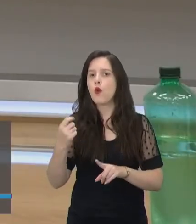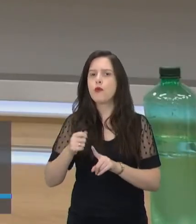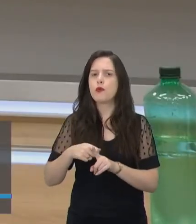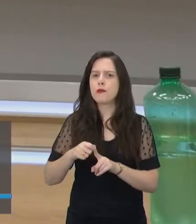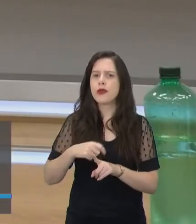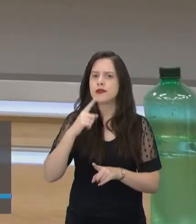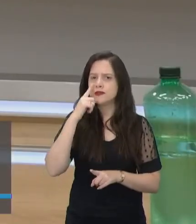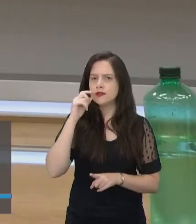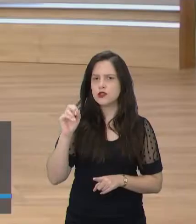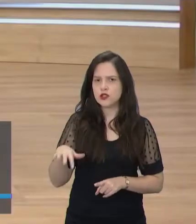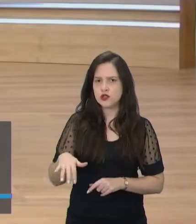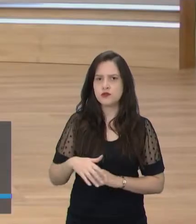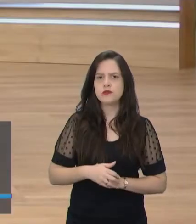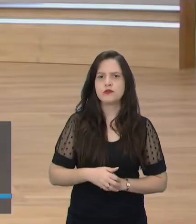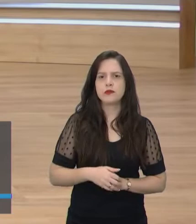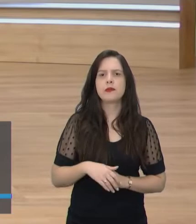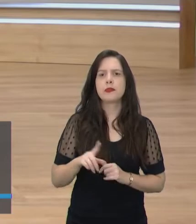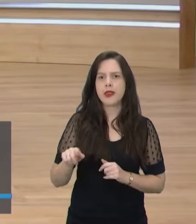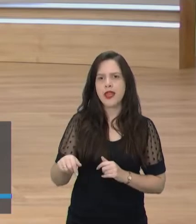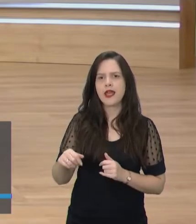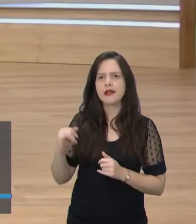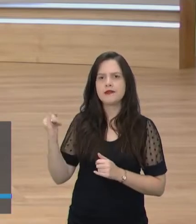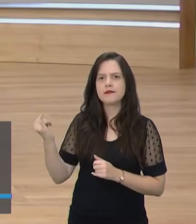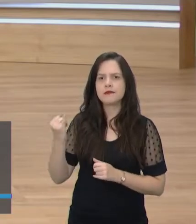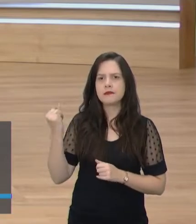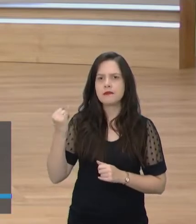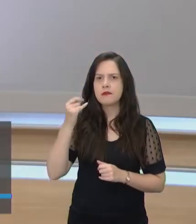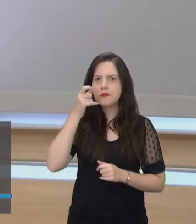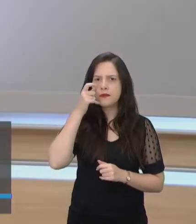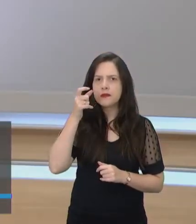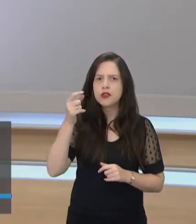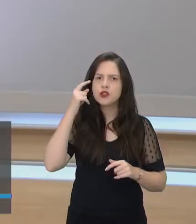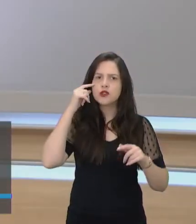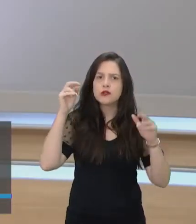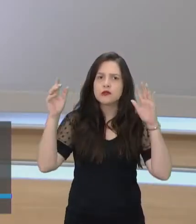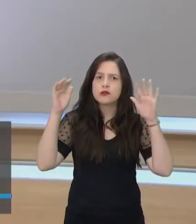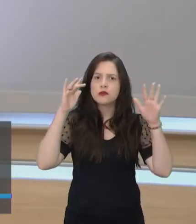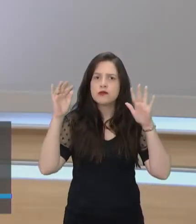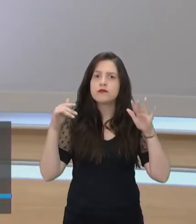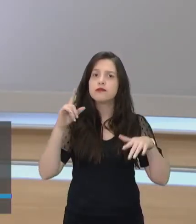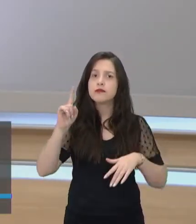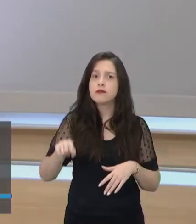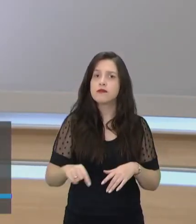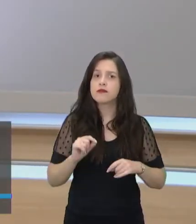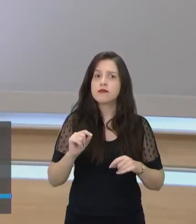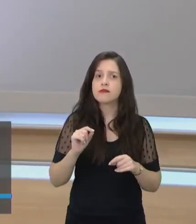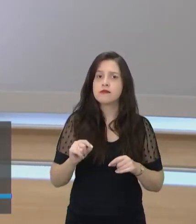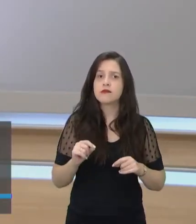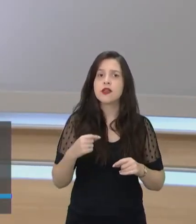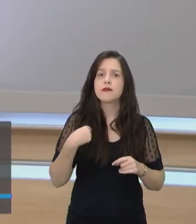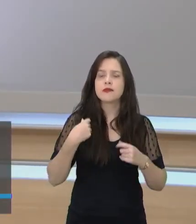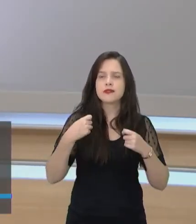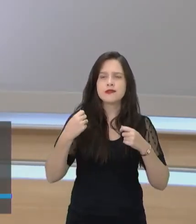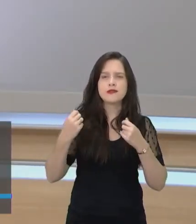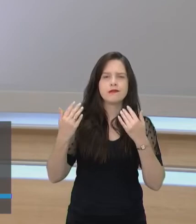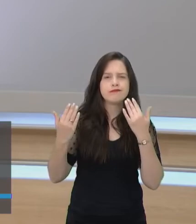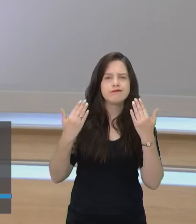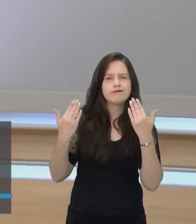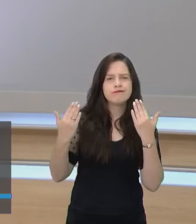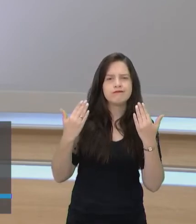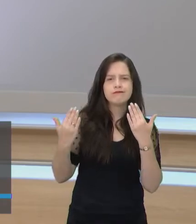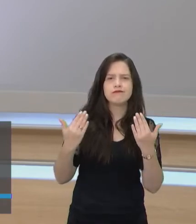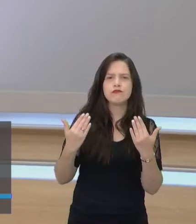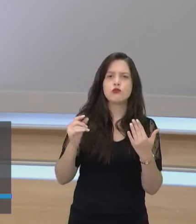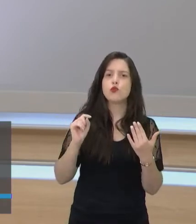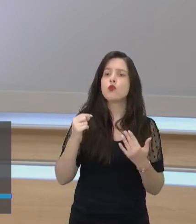lixo? Uma coisa que também vale a pena a gente pensar é que a gente também tem que proporcionar o que é esse